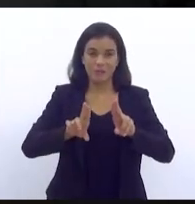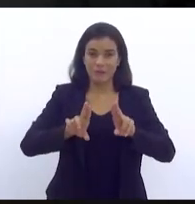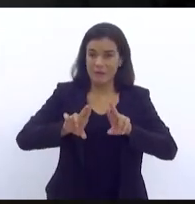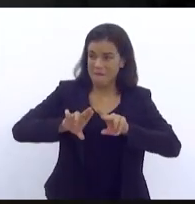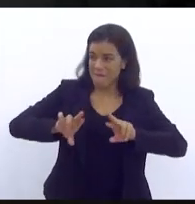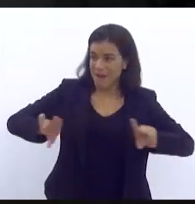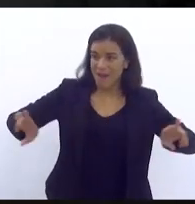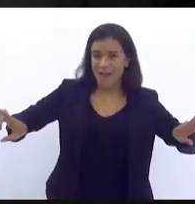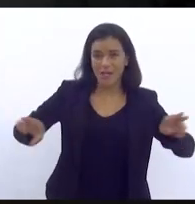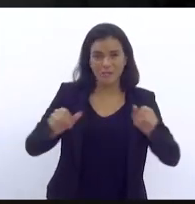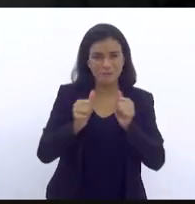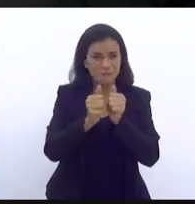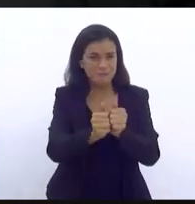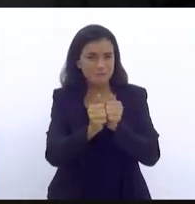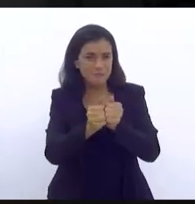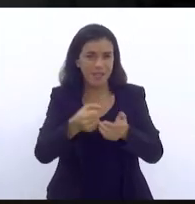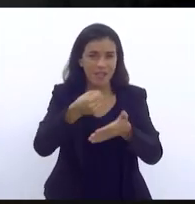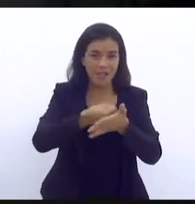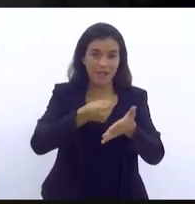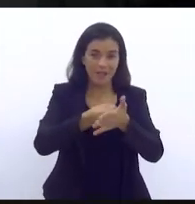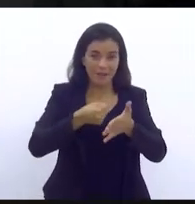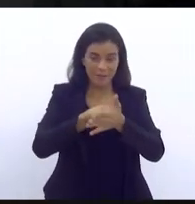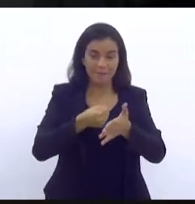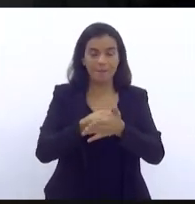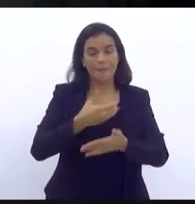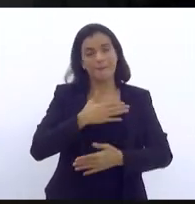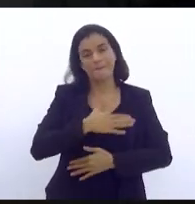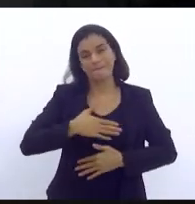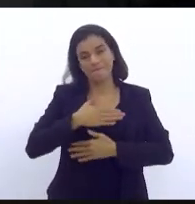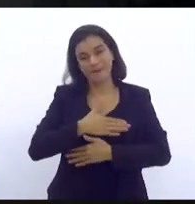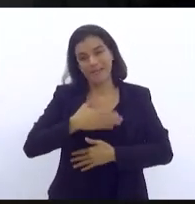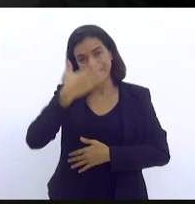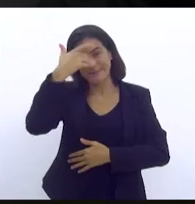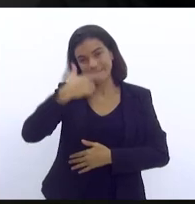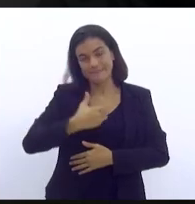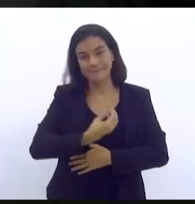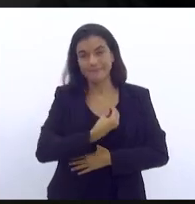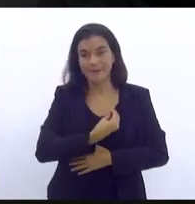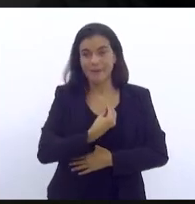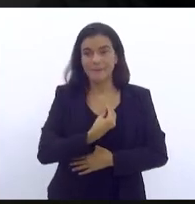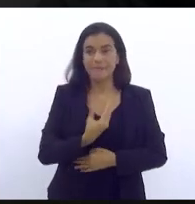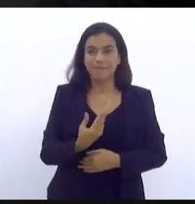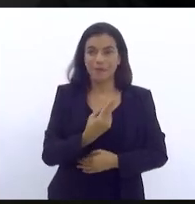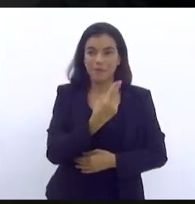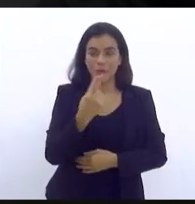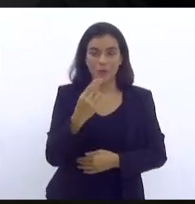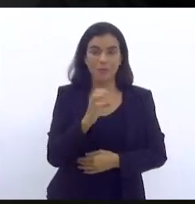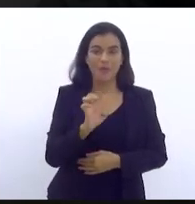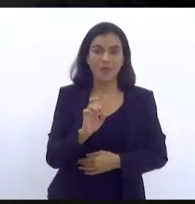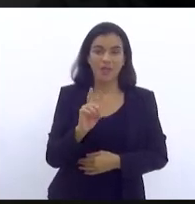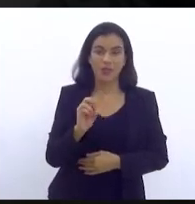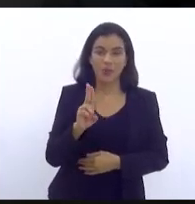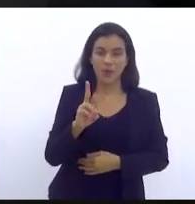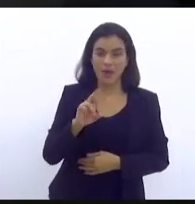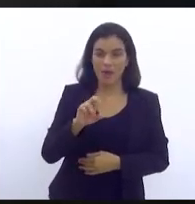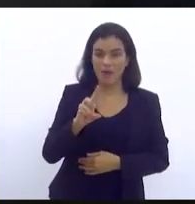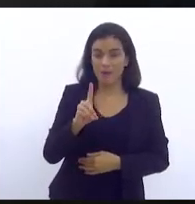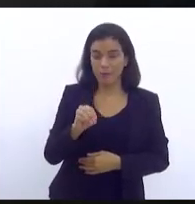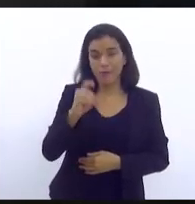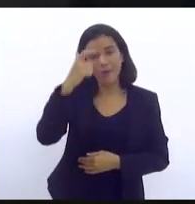companheiros de de batalha de luta prazer tá aqui meu nome é Eduardo sou defensor público